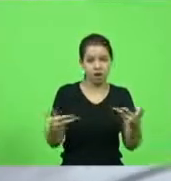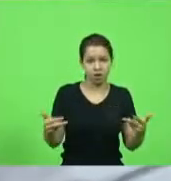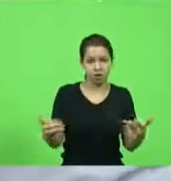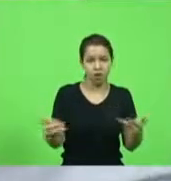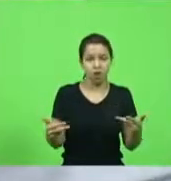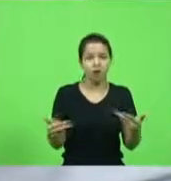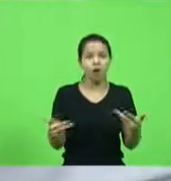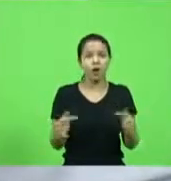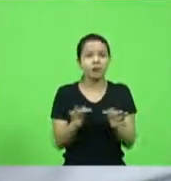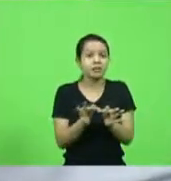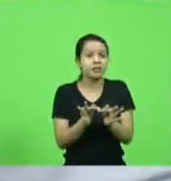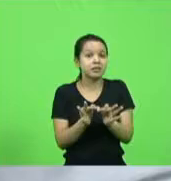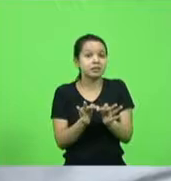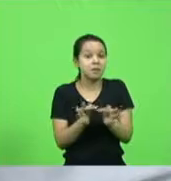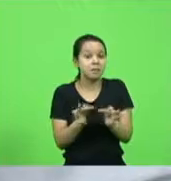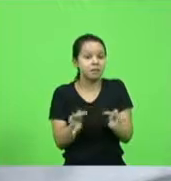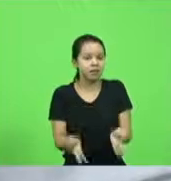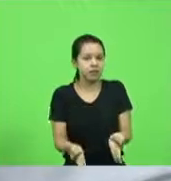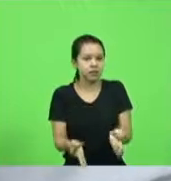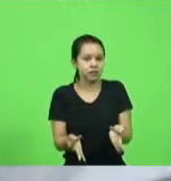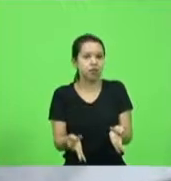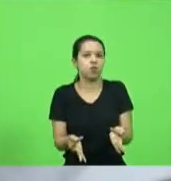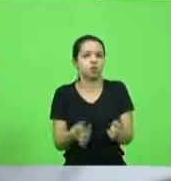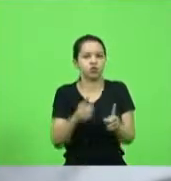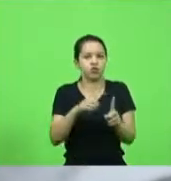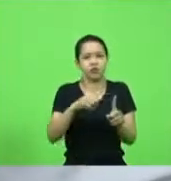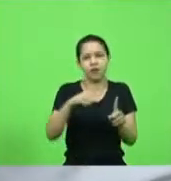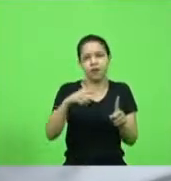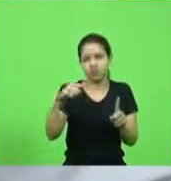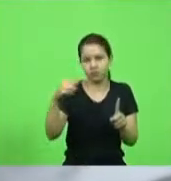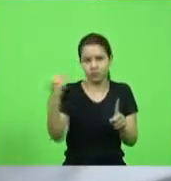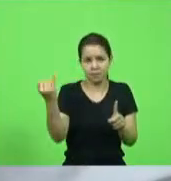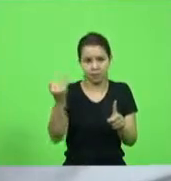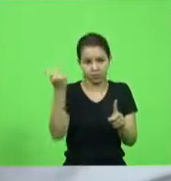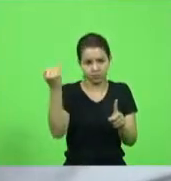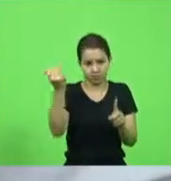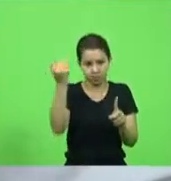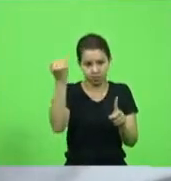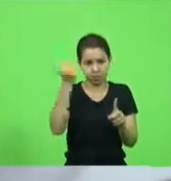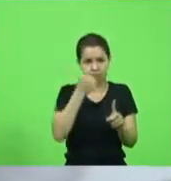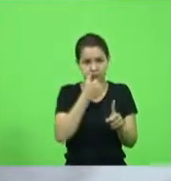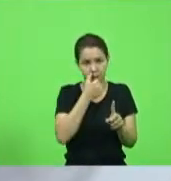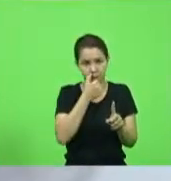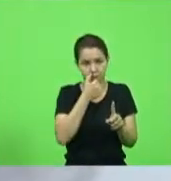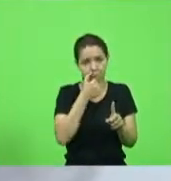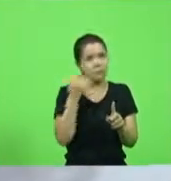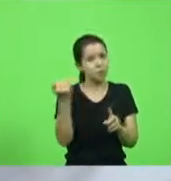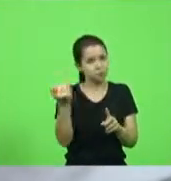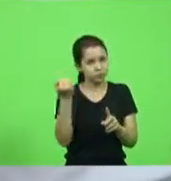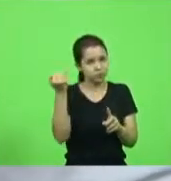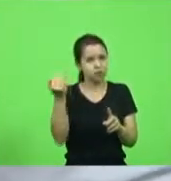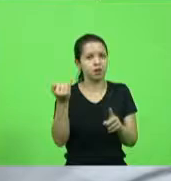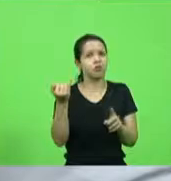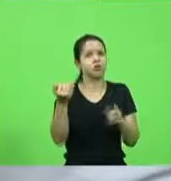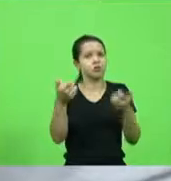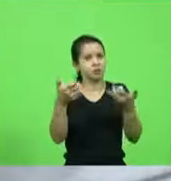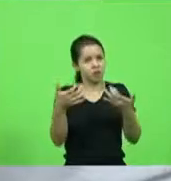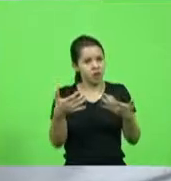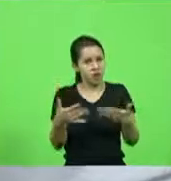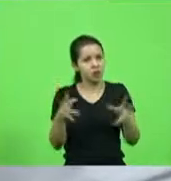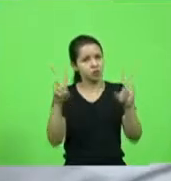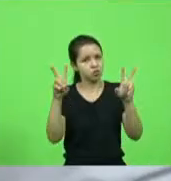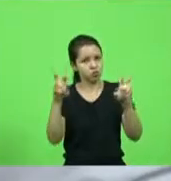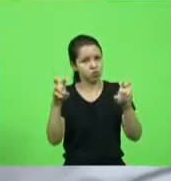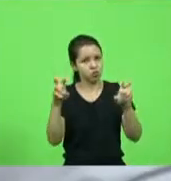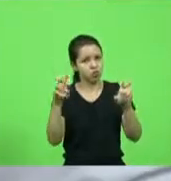simplificação de dados. Então, é importante que nós toquemos nesses assuntos que não são ideológicos, mas que são do dia a